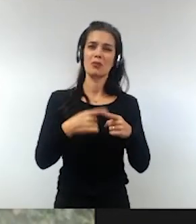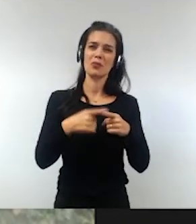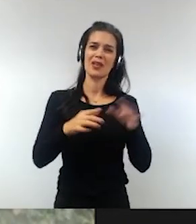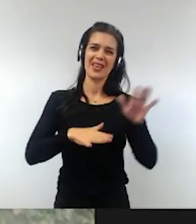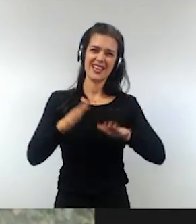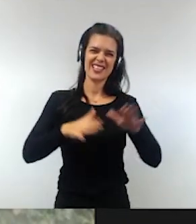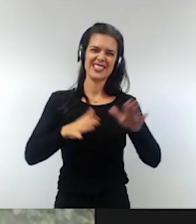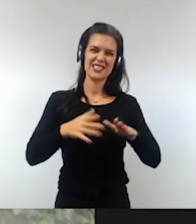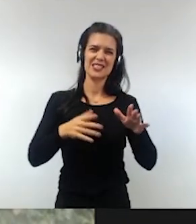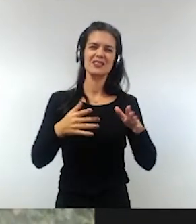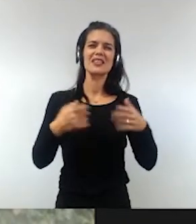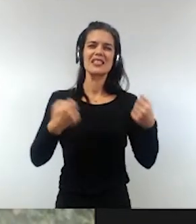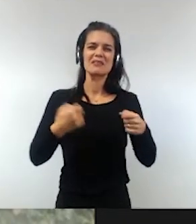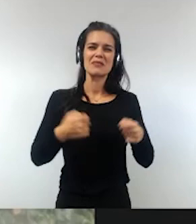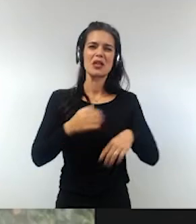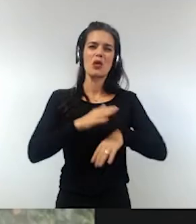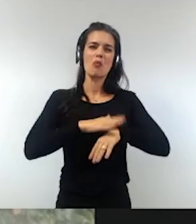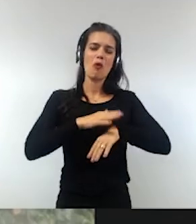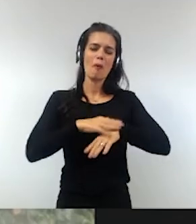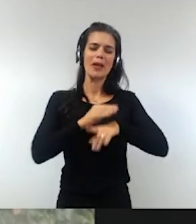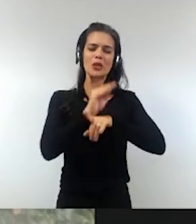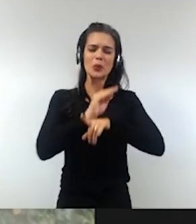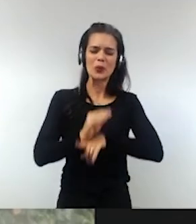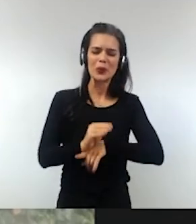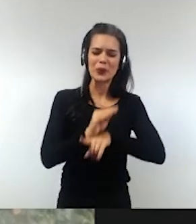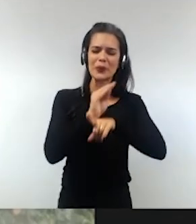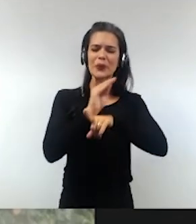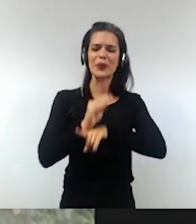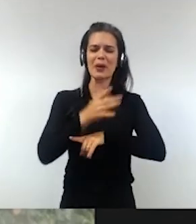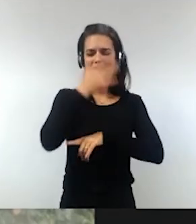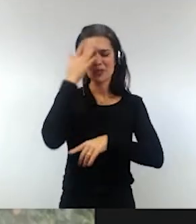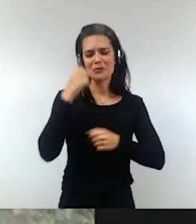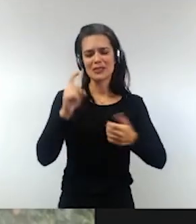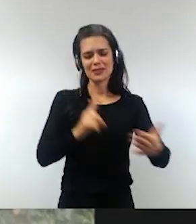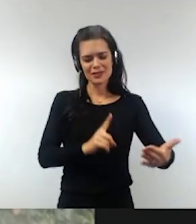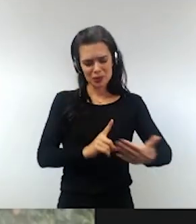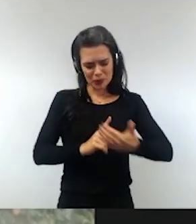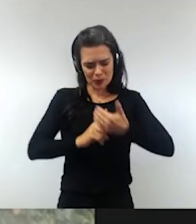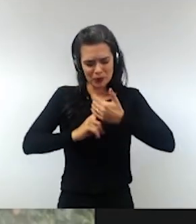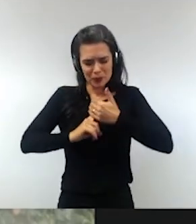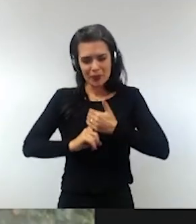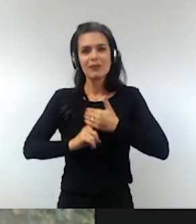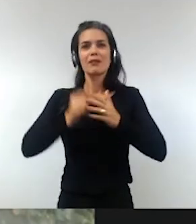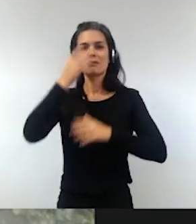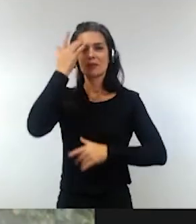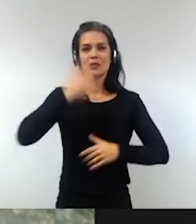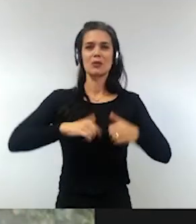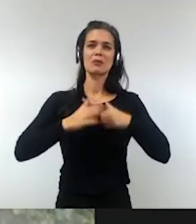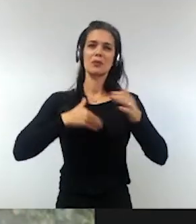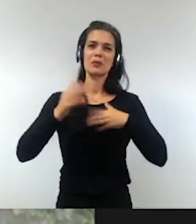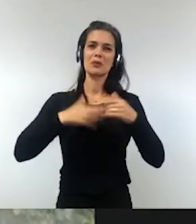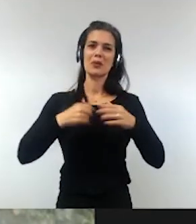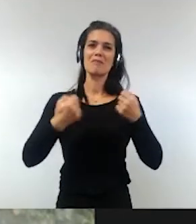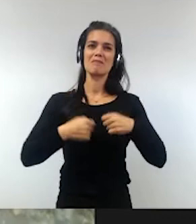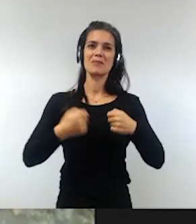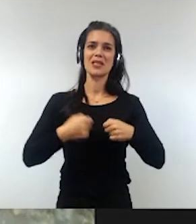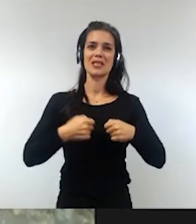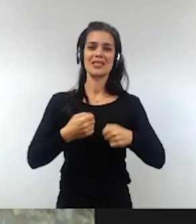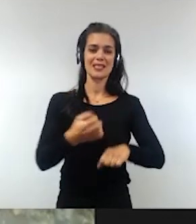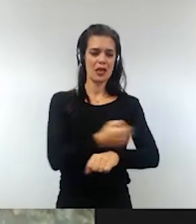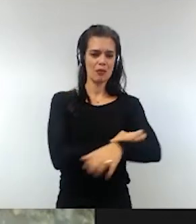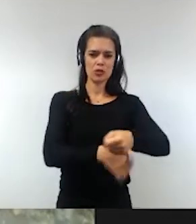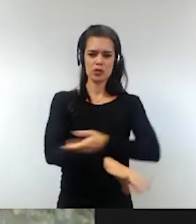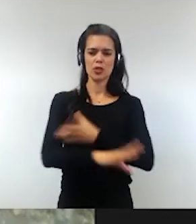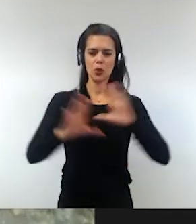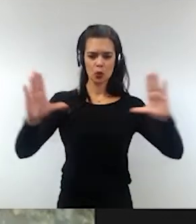precisa daquele acolhimento, a pessoa precisa se sentir, né? O mediador consegue reduzir a temperatura